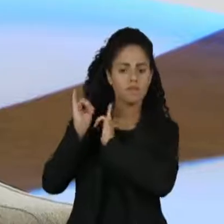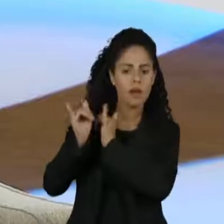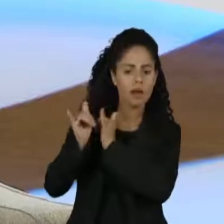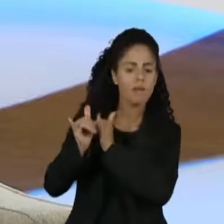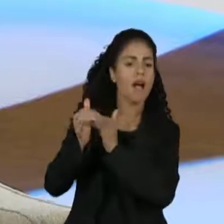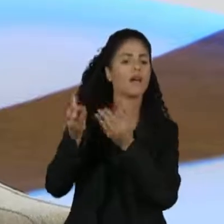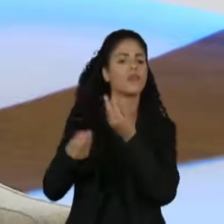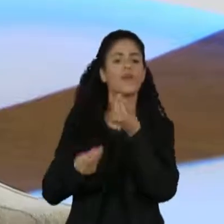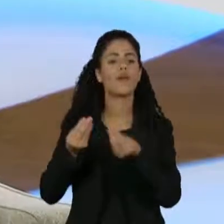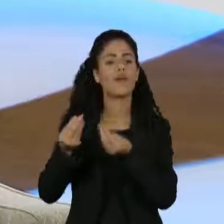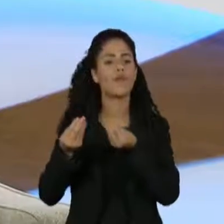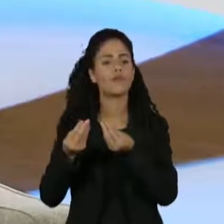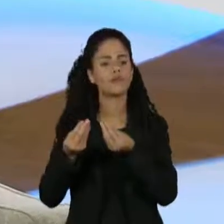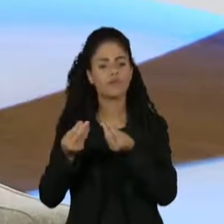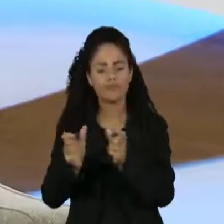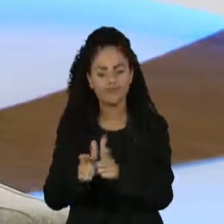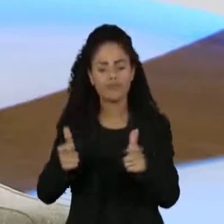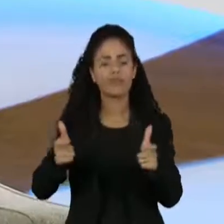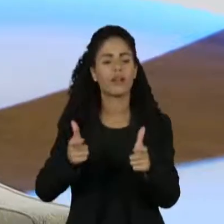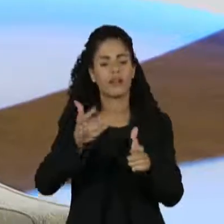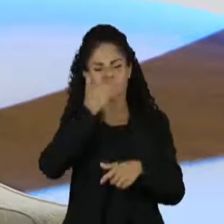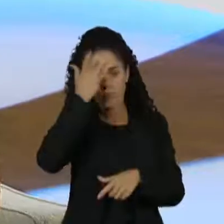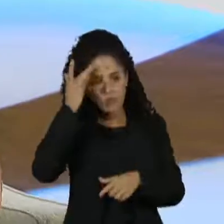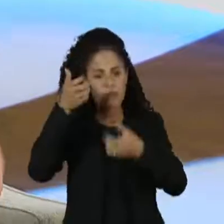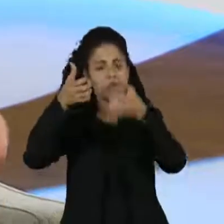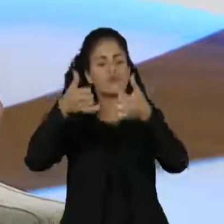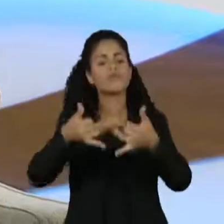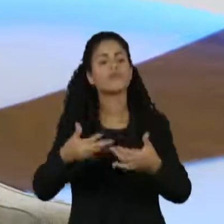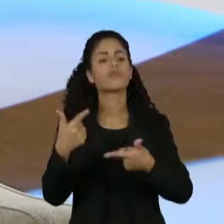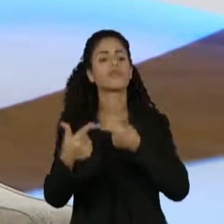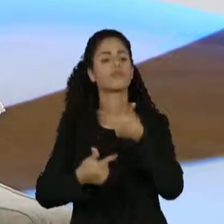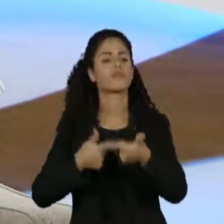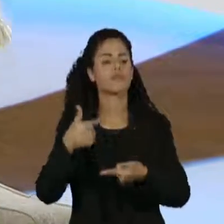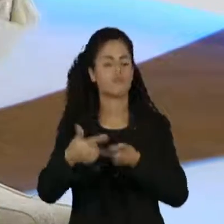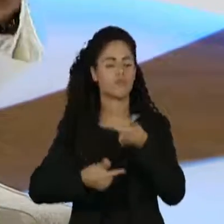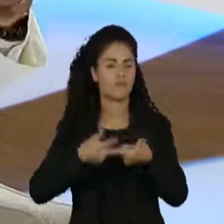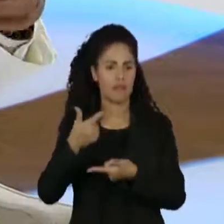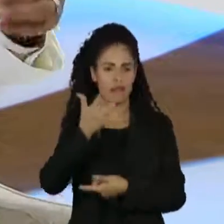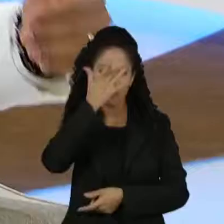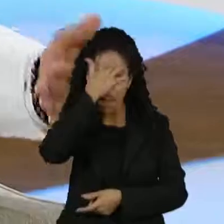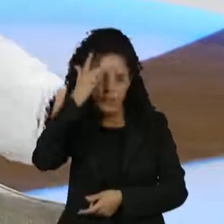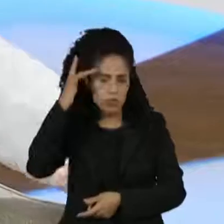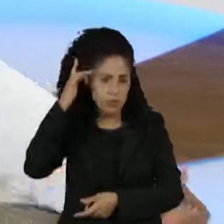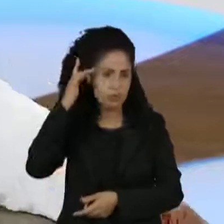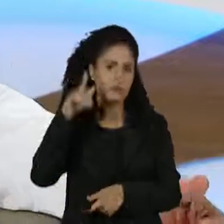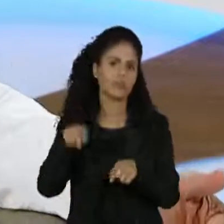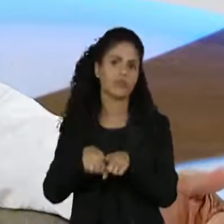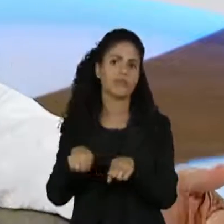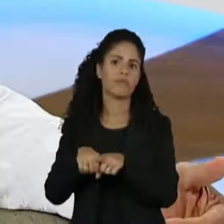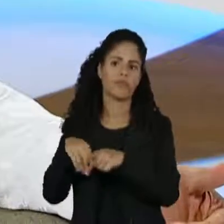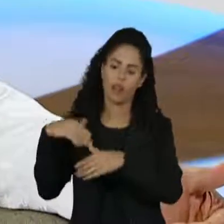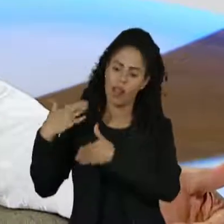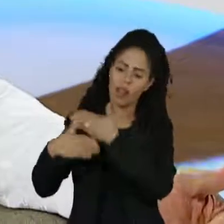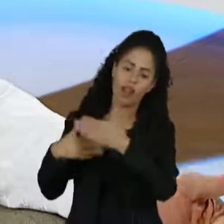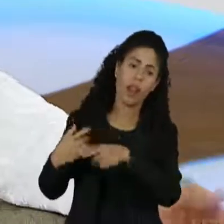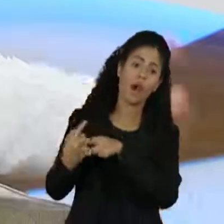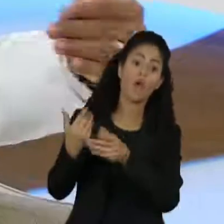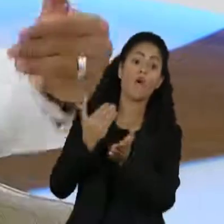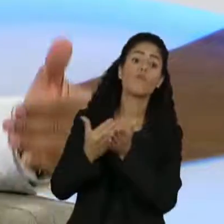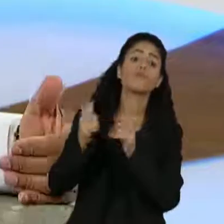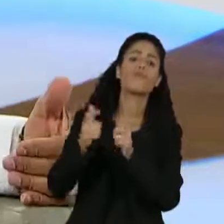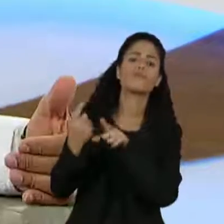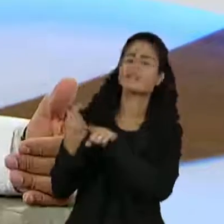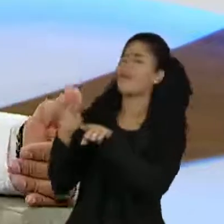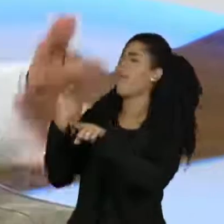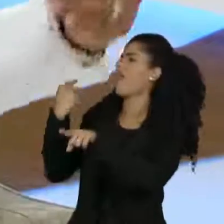nação. A construção dessa nação, o trabalho, né, para construir essa nação, ele passou pela questão da escravidão. E quem